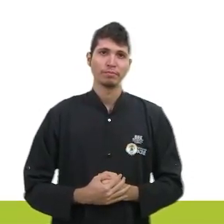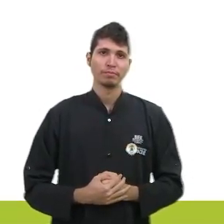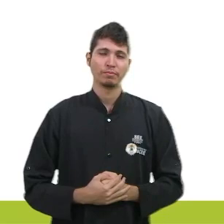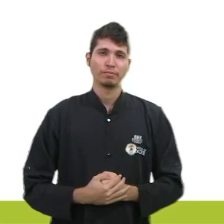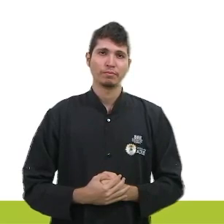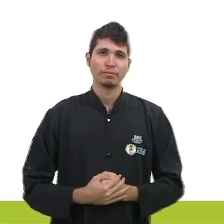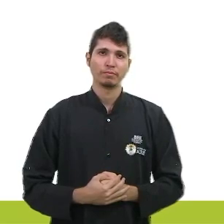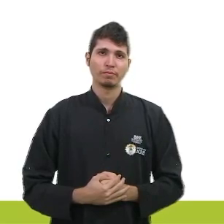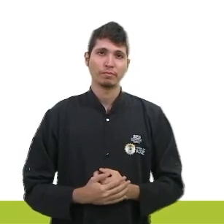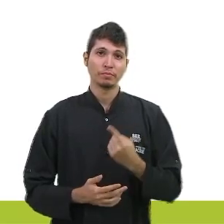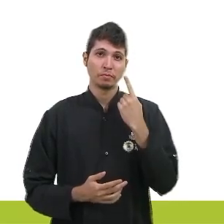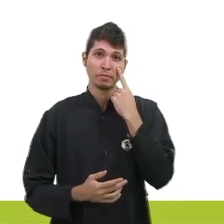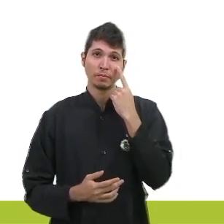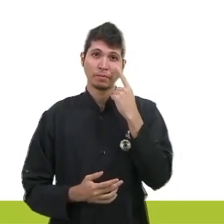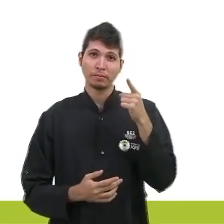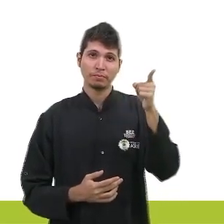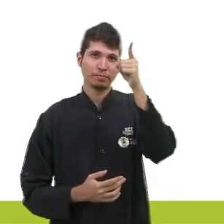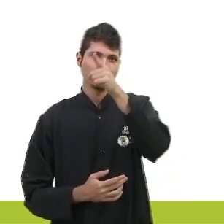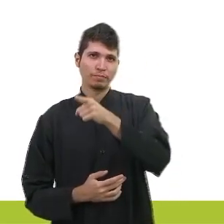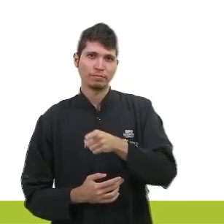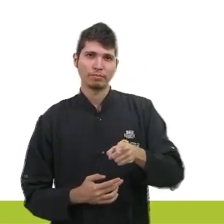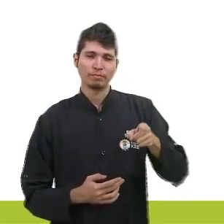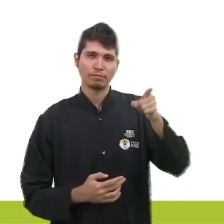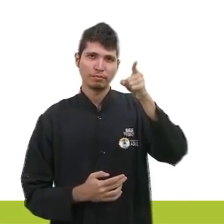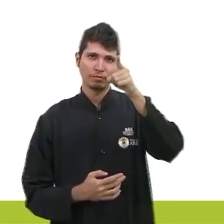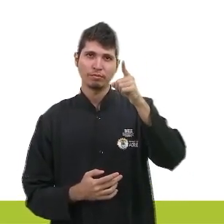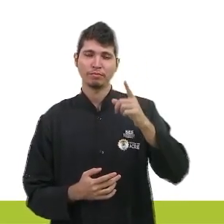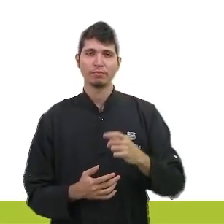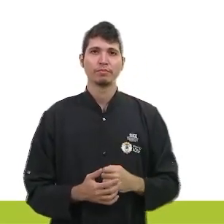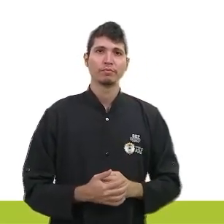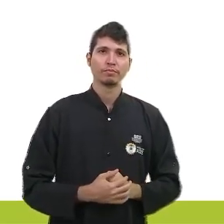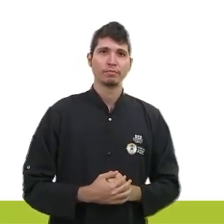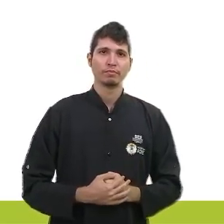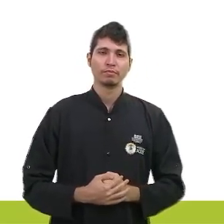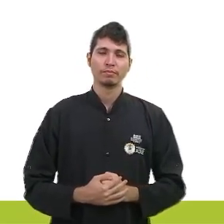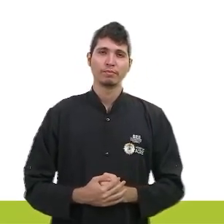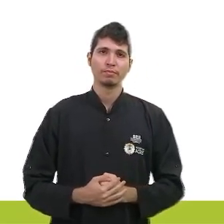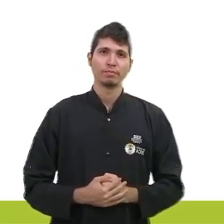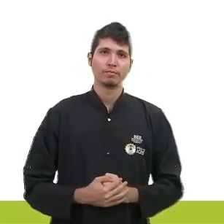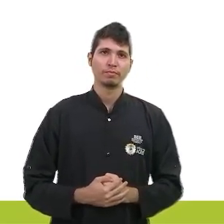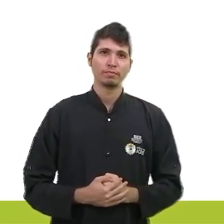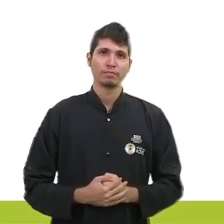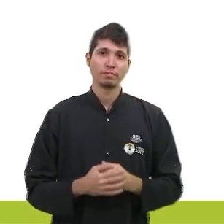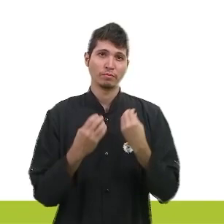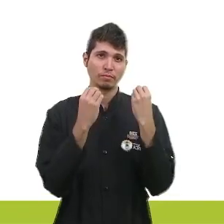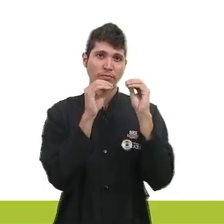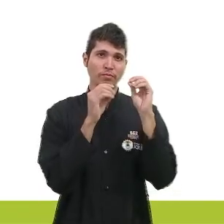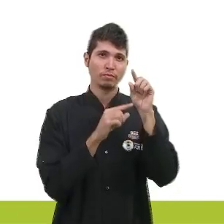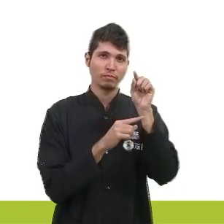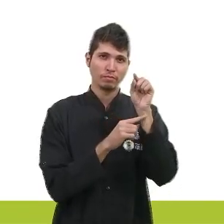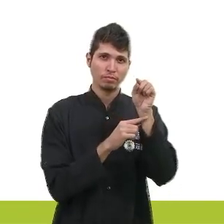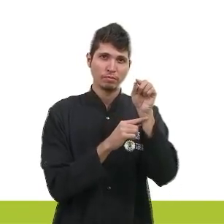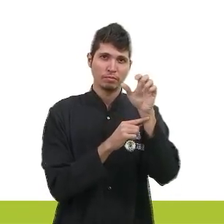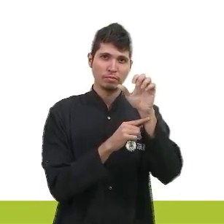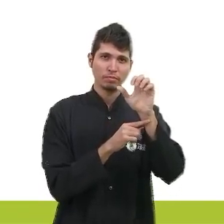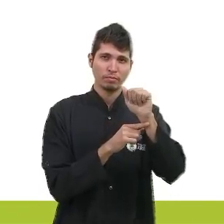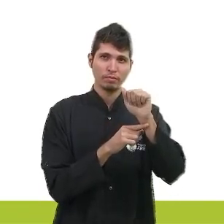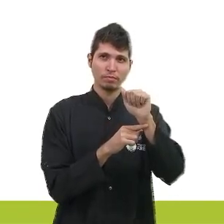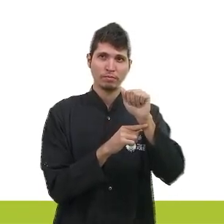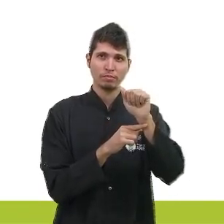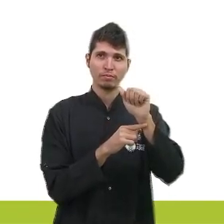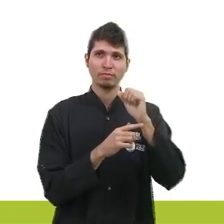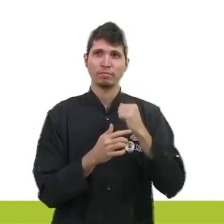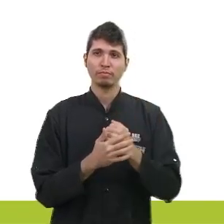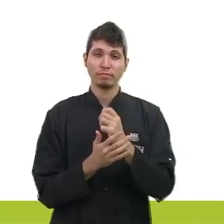Faça o seguinte, pegue uma circunferência e marque nessa circunferência um ponto A,